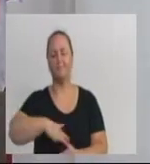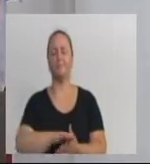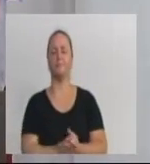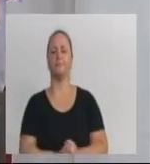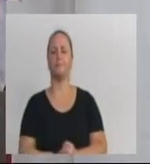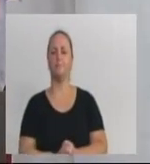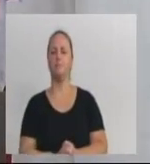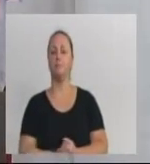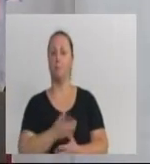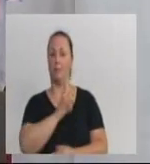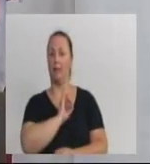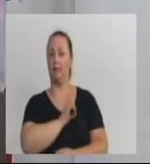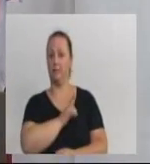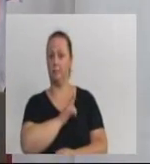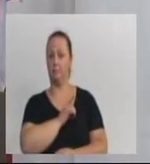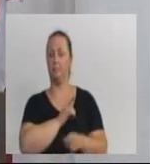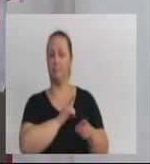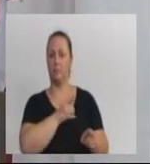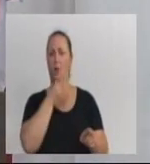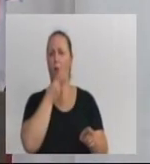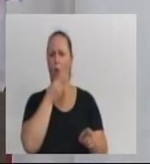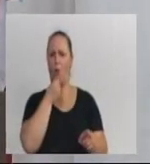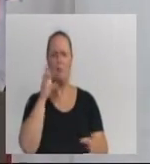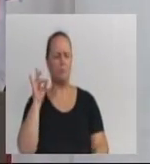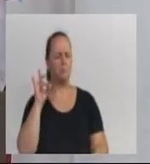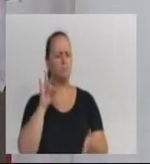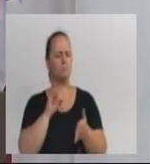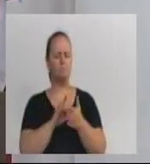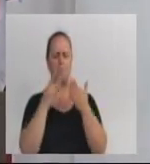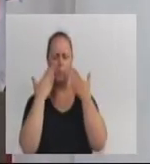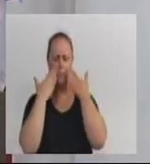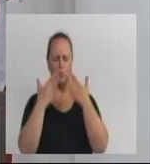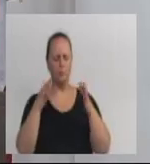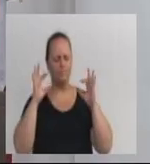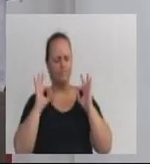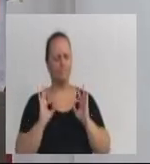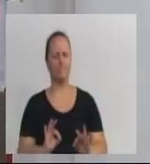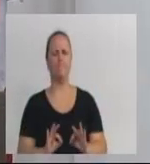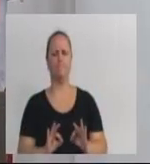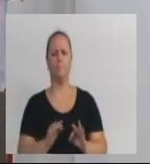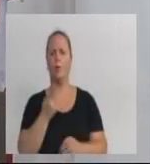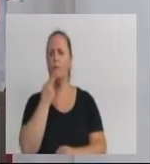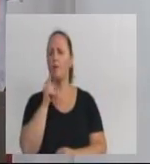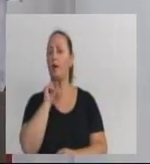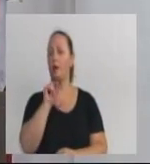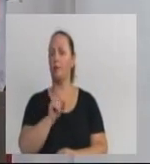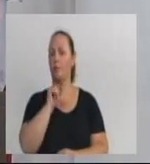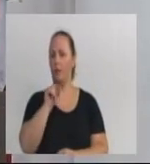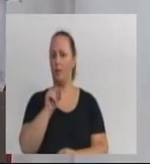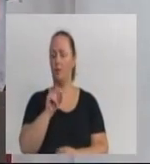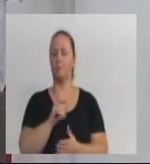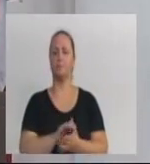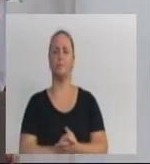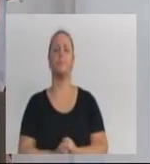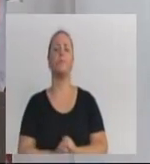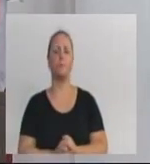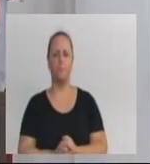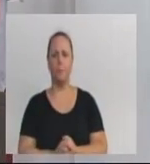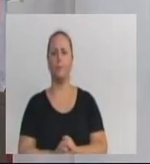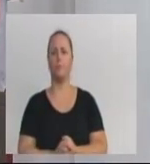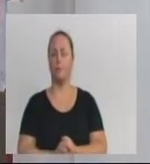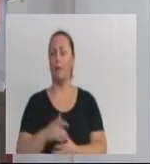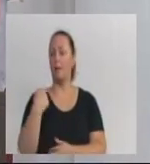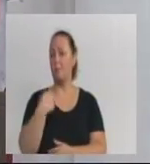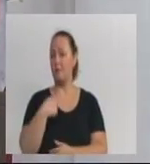Rodrigo Marchetti foi muito claro e muito sincero quando diz aqui que precisou mudar a própria divisão